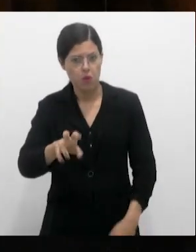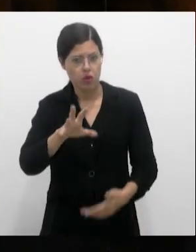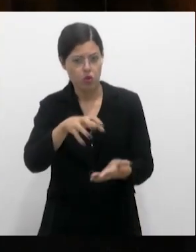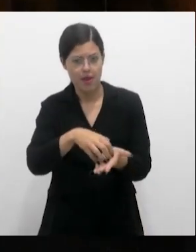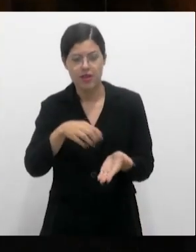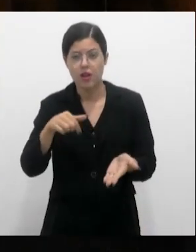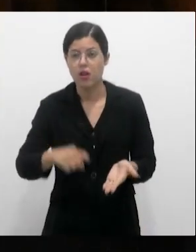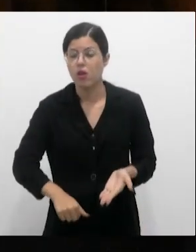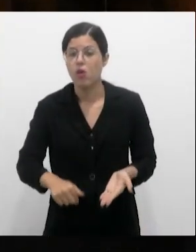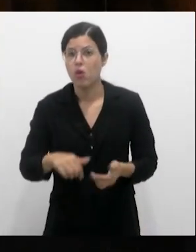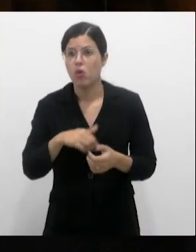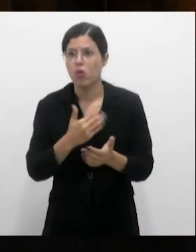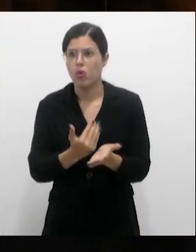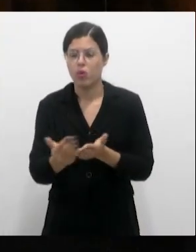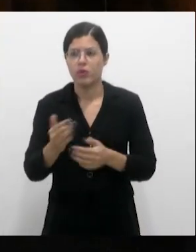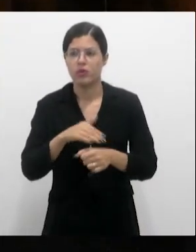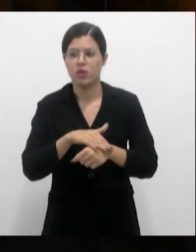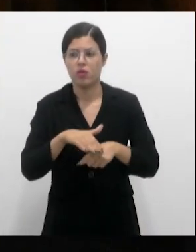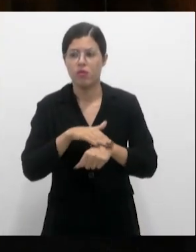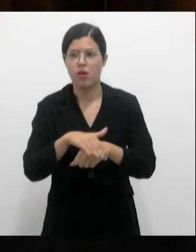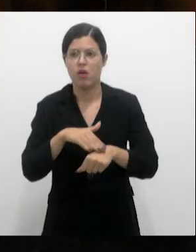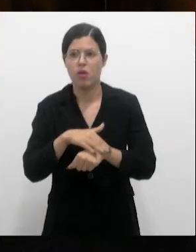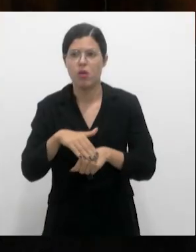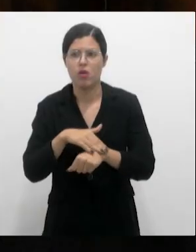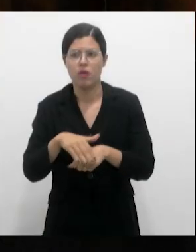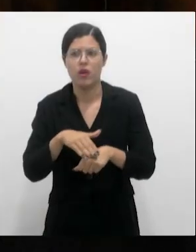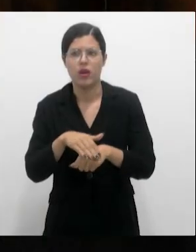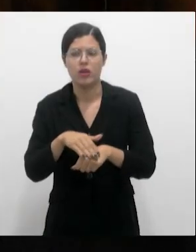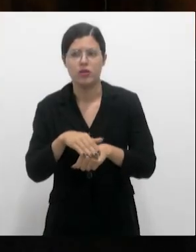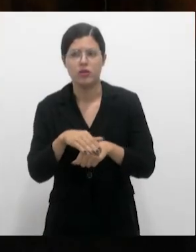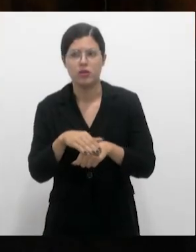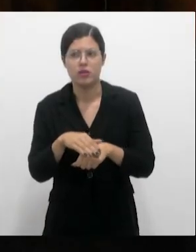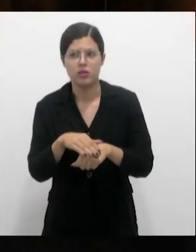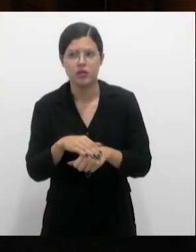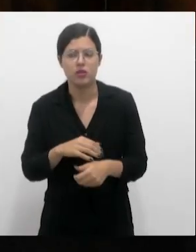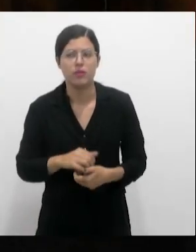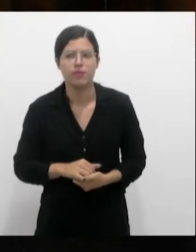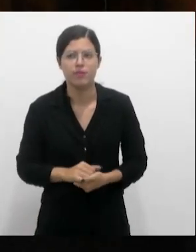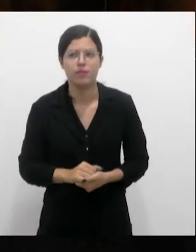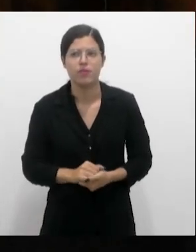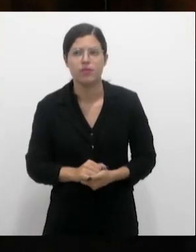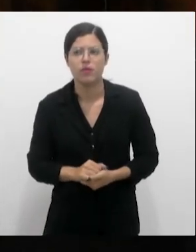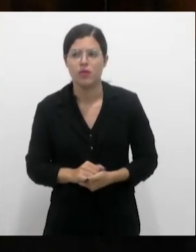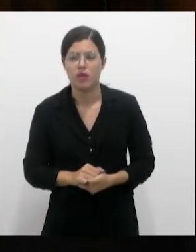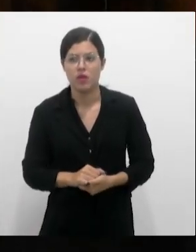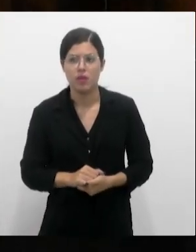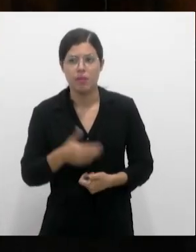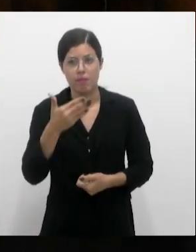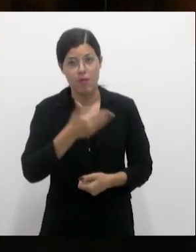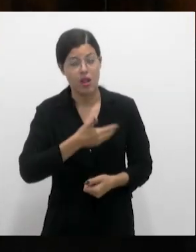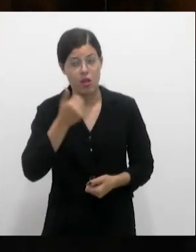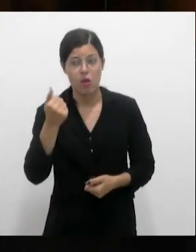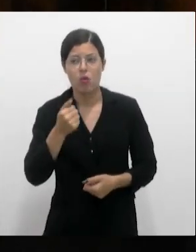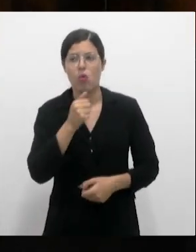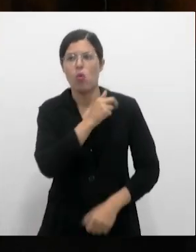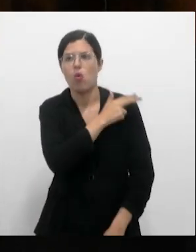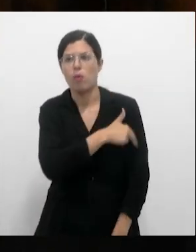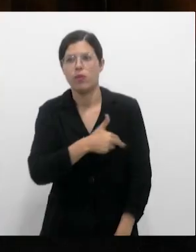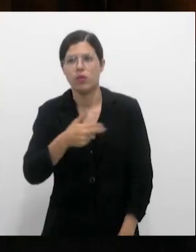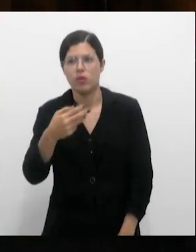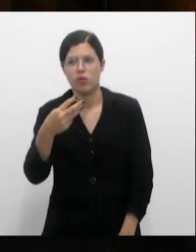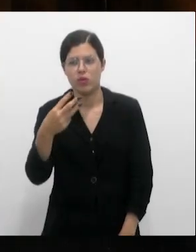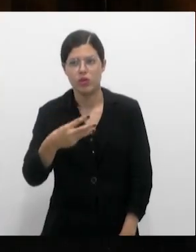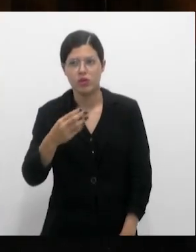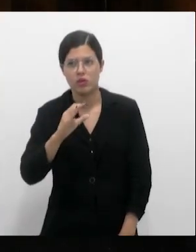uma conversa muito melhor, que está aí o resultado, com o comandante do 3º